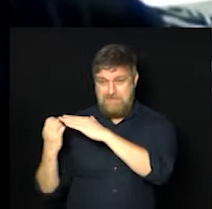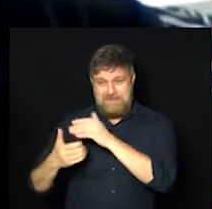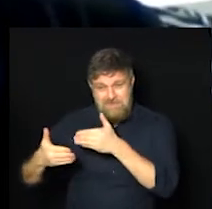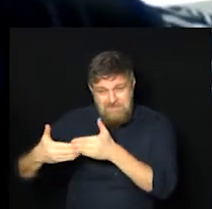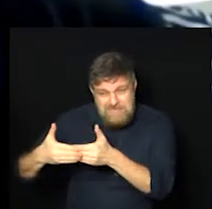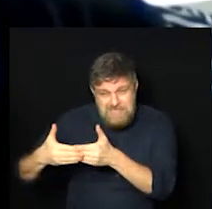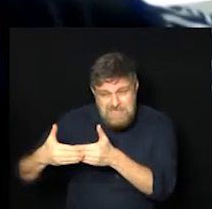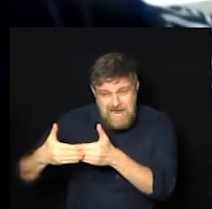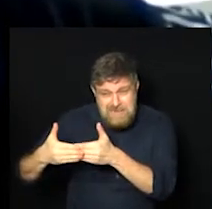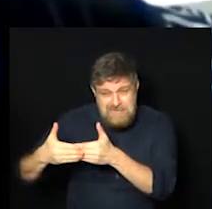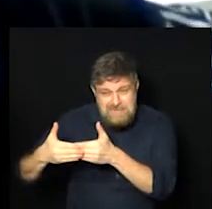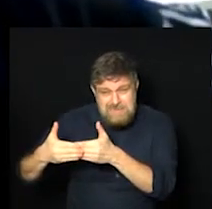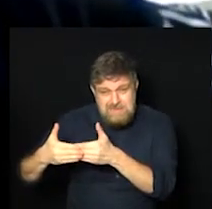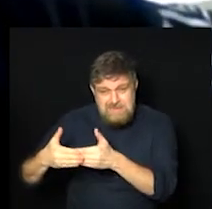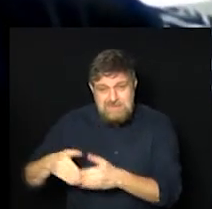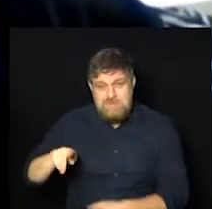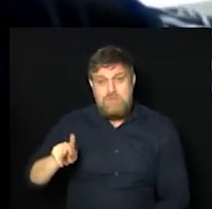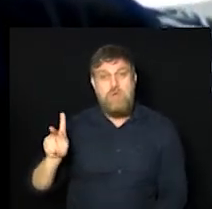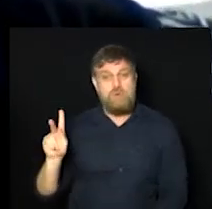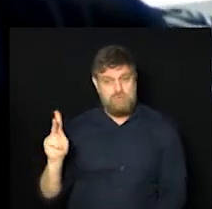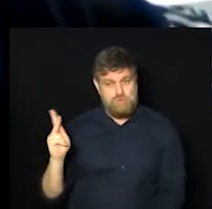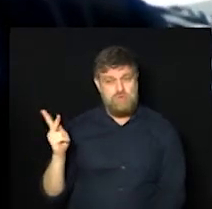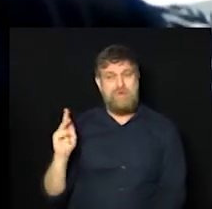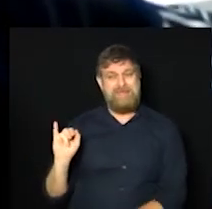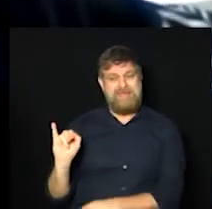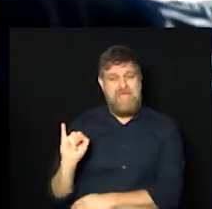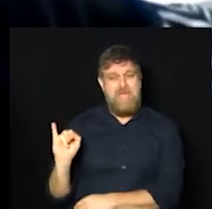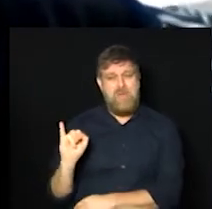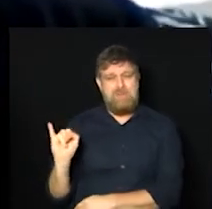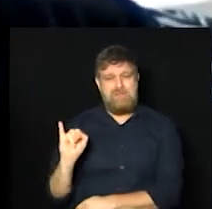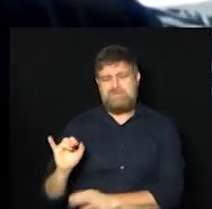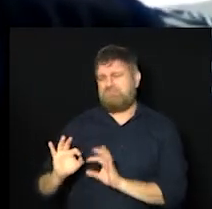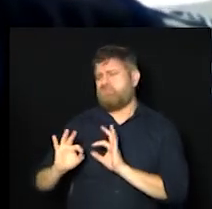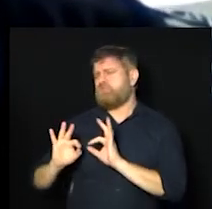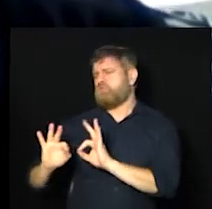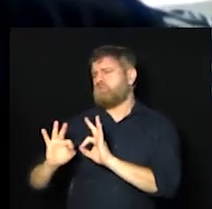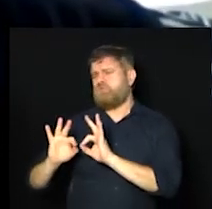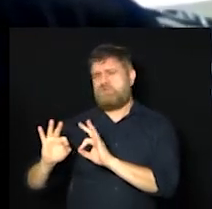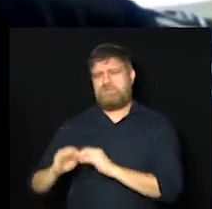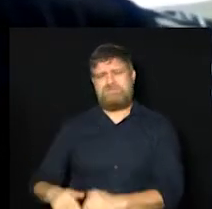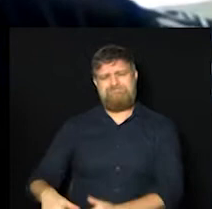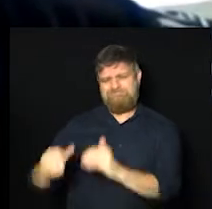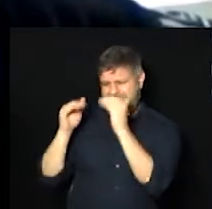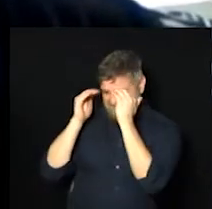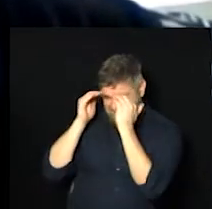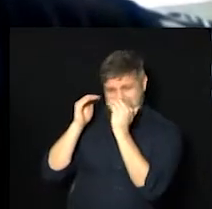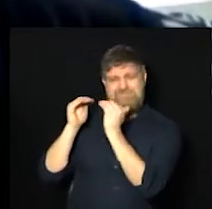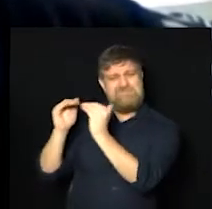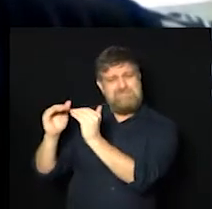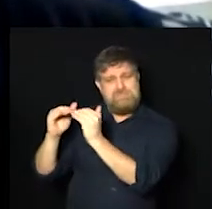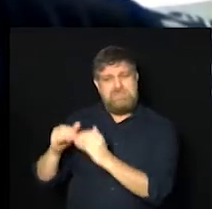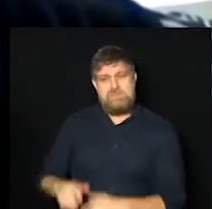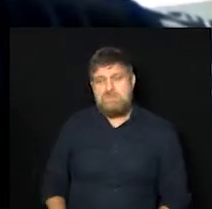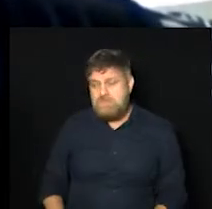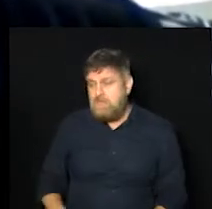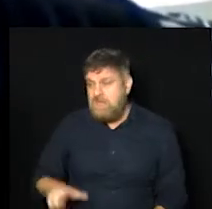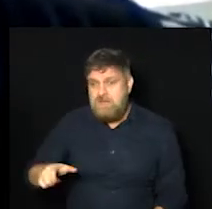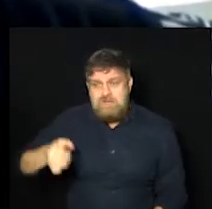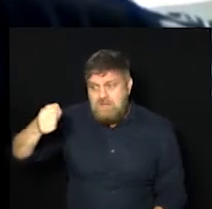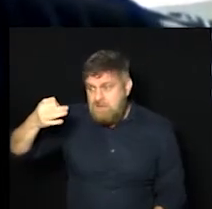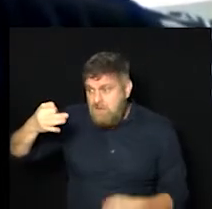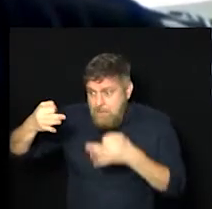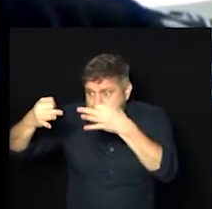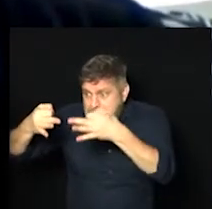fechada. E olha, que entidade, que respeito que esses caras merecem. Cara, eu nunca vi tanta seriedade e